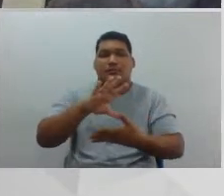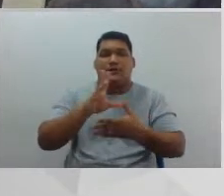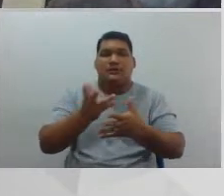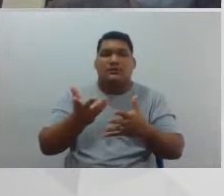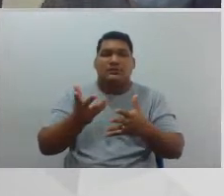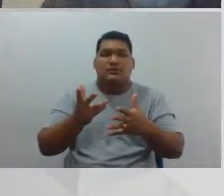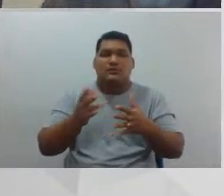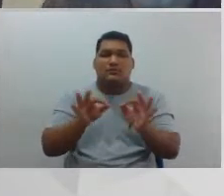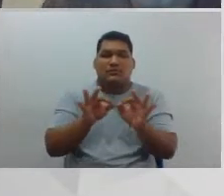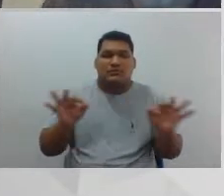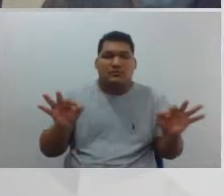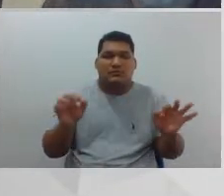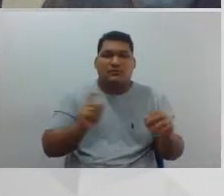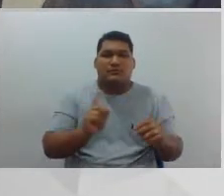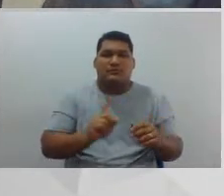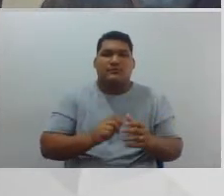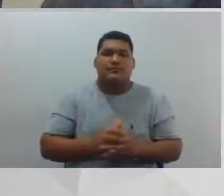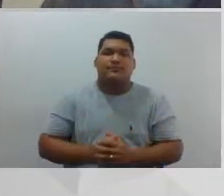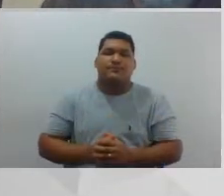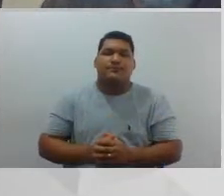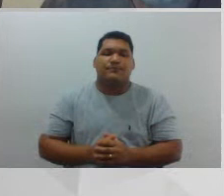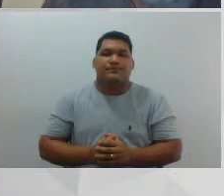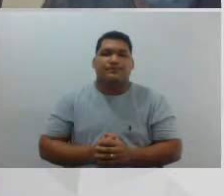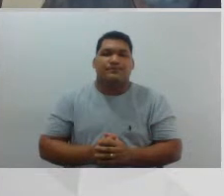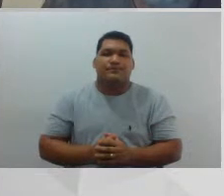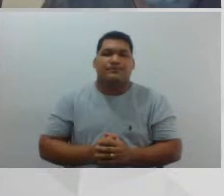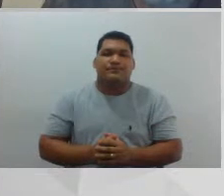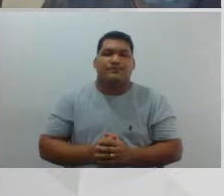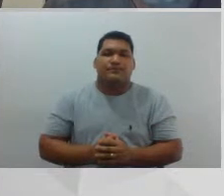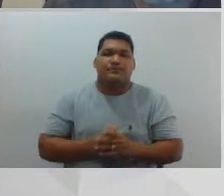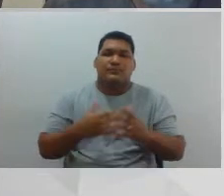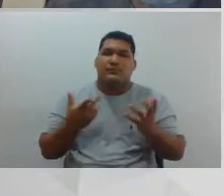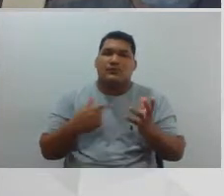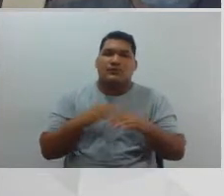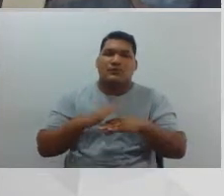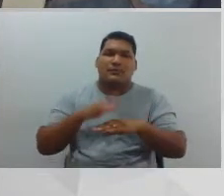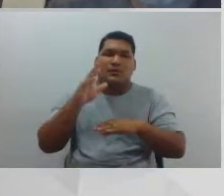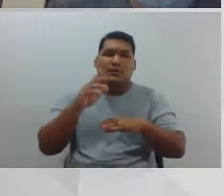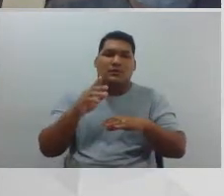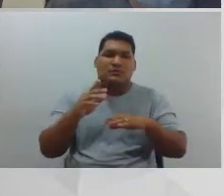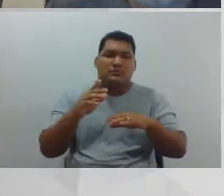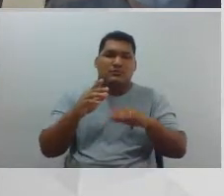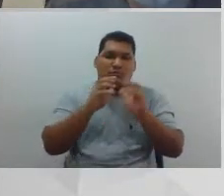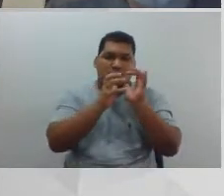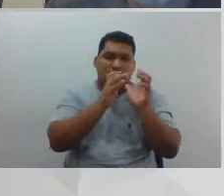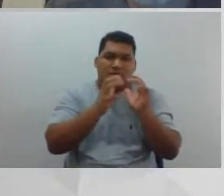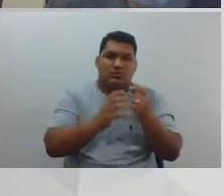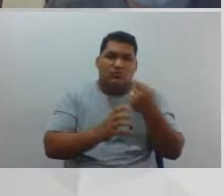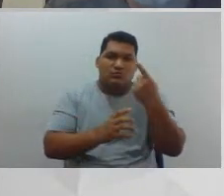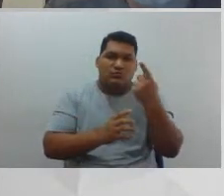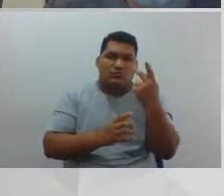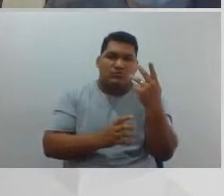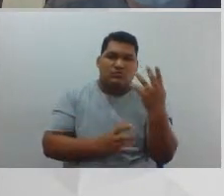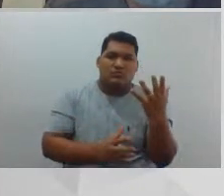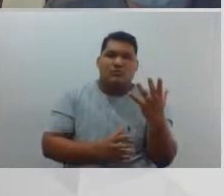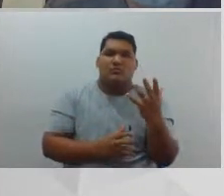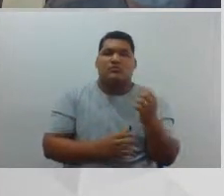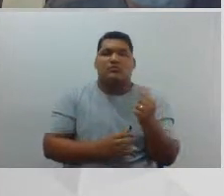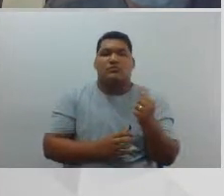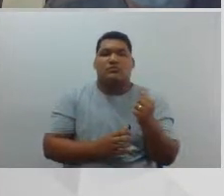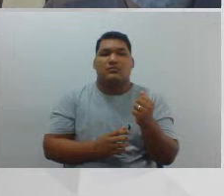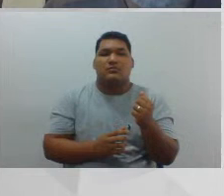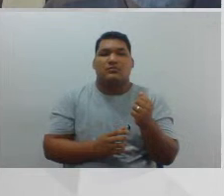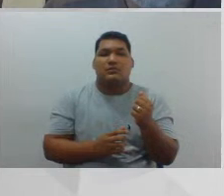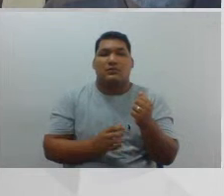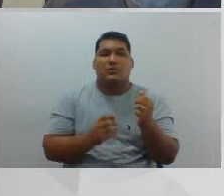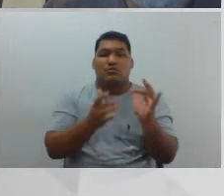estar de mais de um neurônio. Tá? Então, com mais de um neurônio, eu consigo fazer um mapeamento